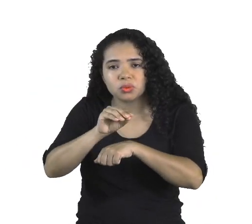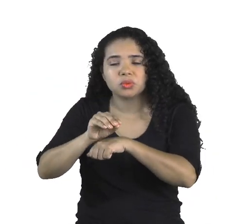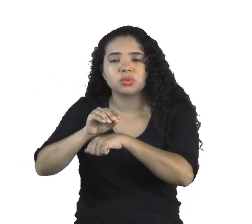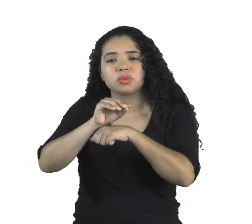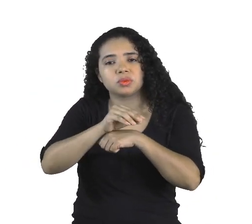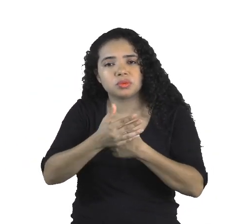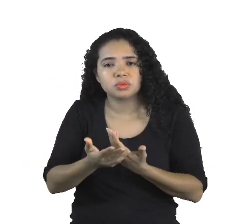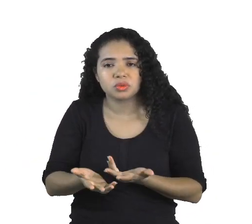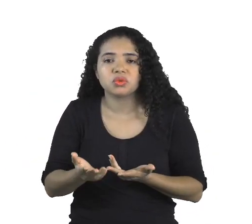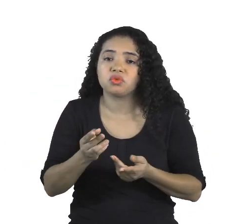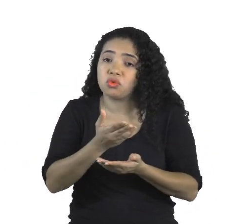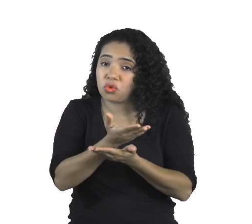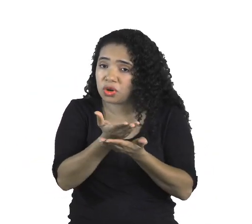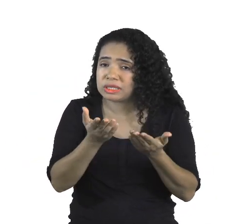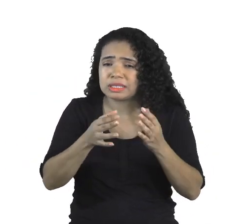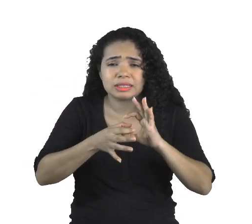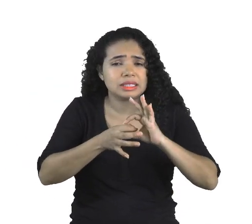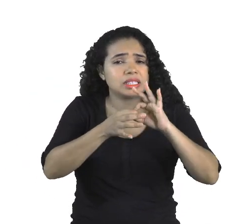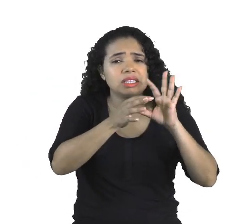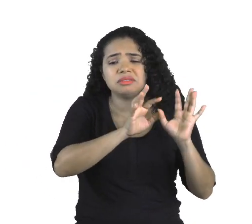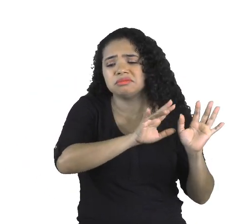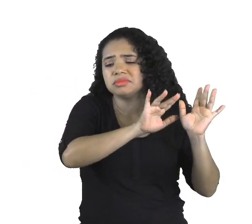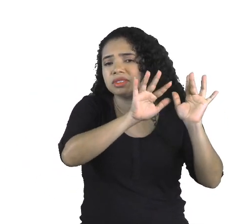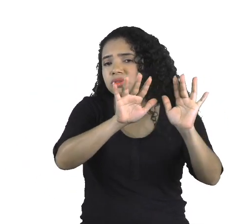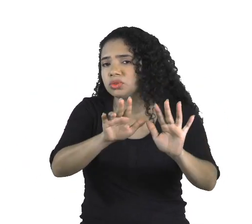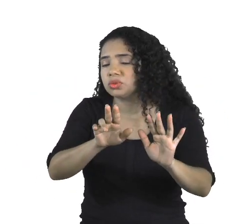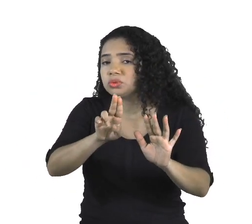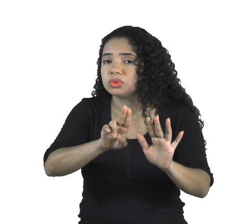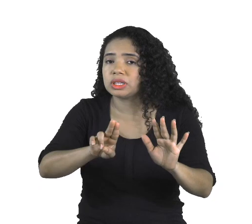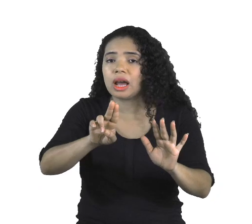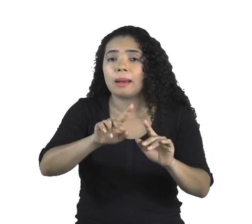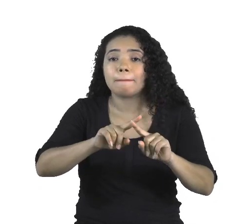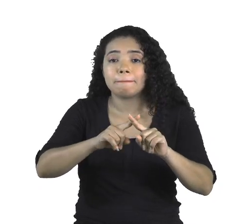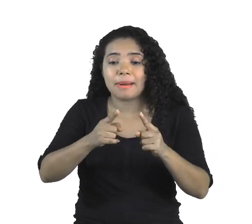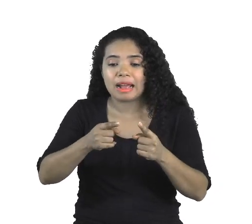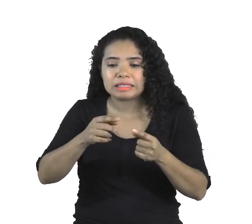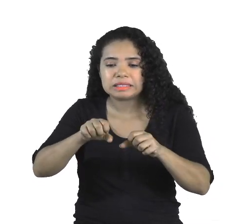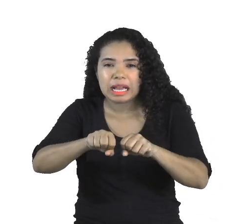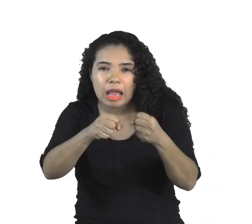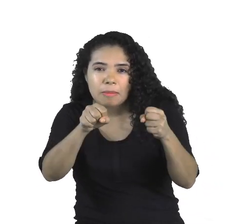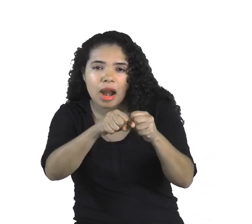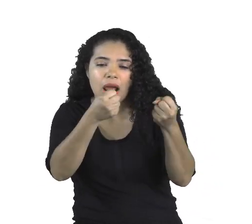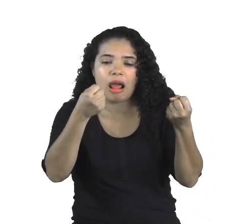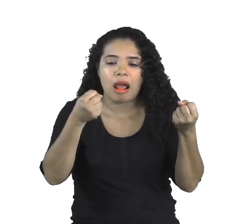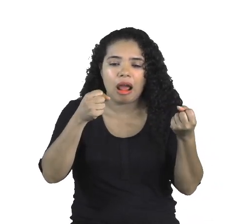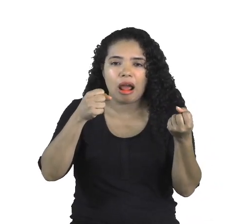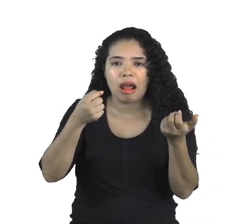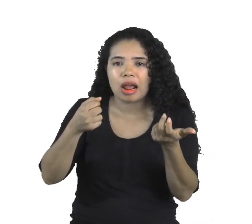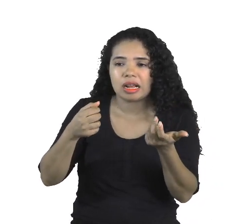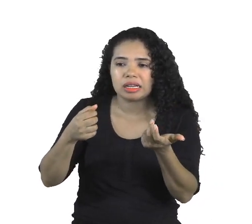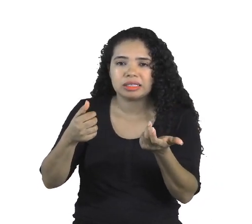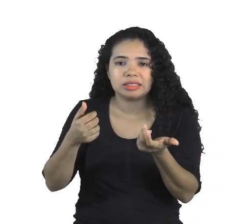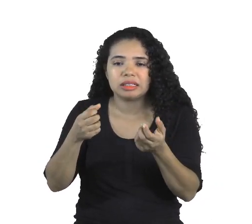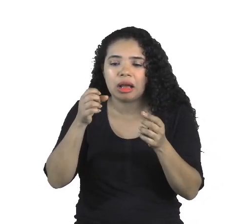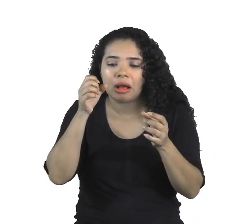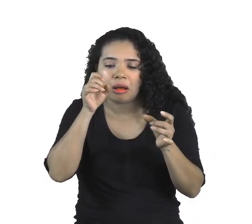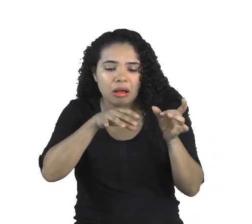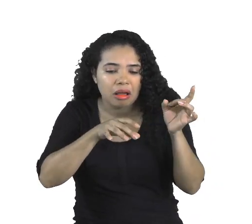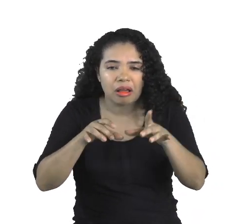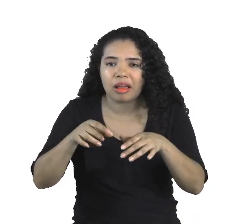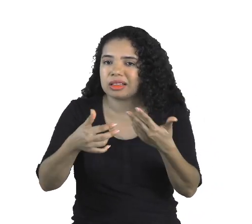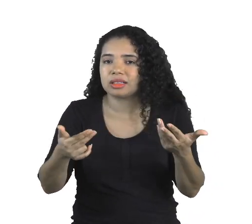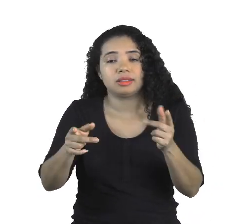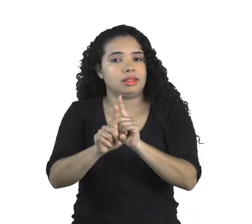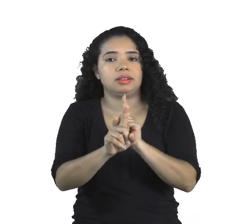um espaço que você pode ir, pode usar, só não pode estragar. Na foto ao lado, nós temos